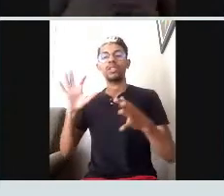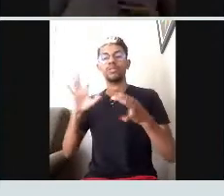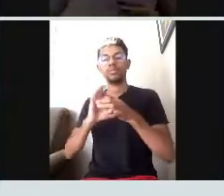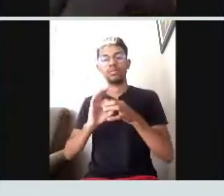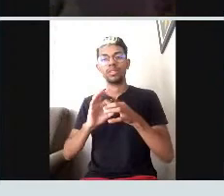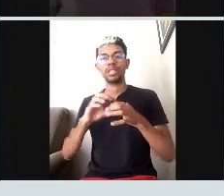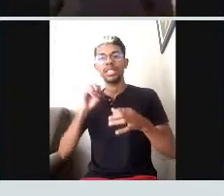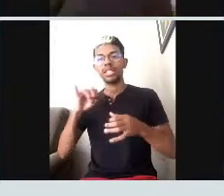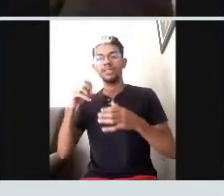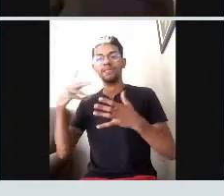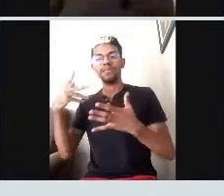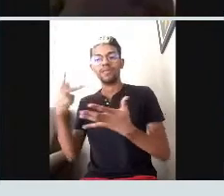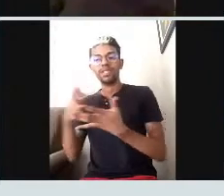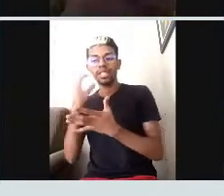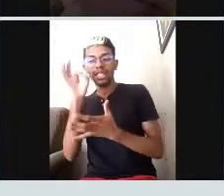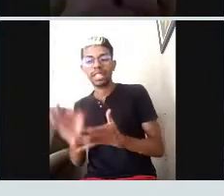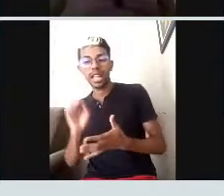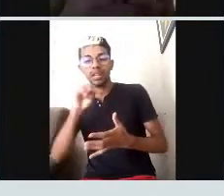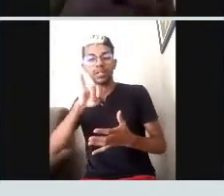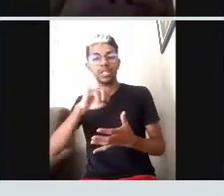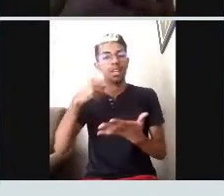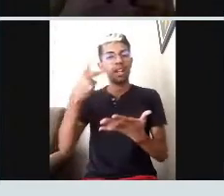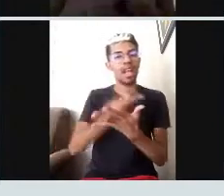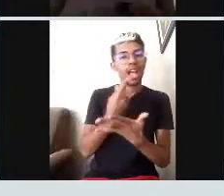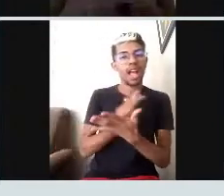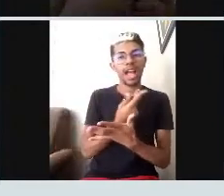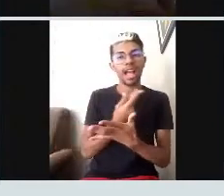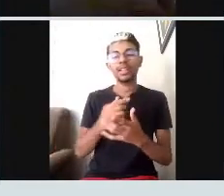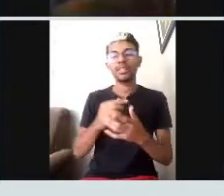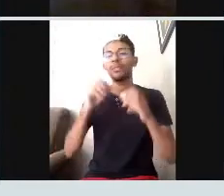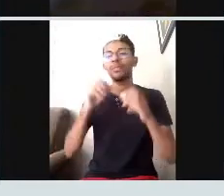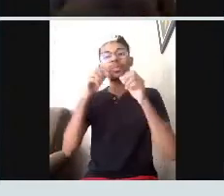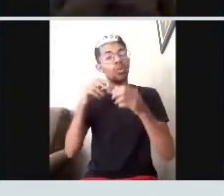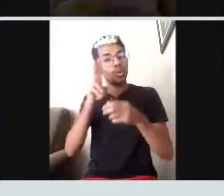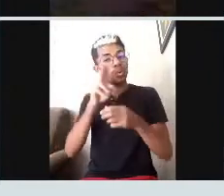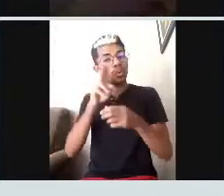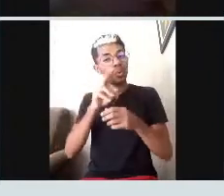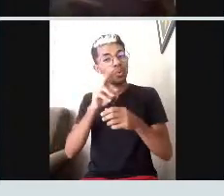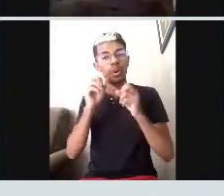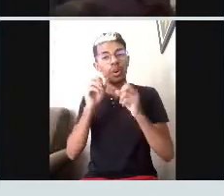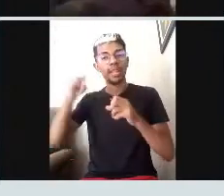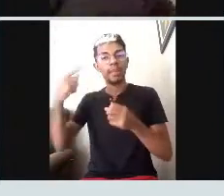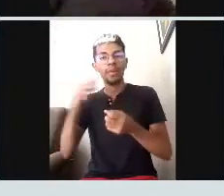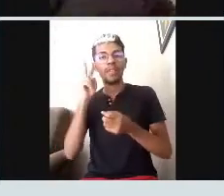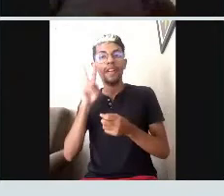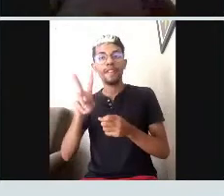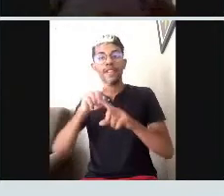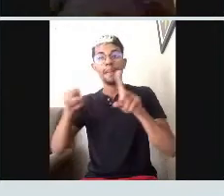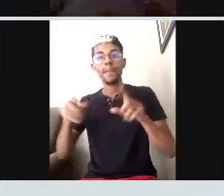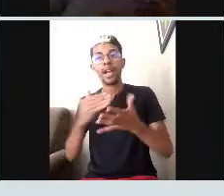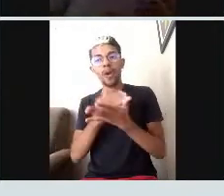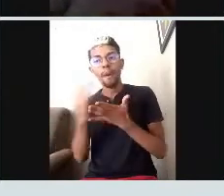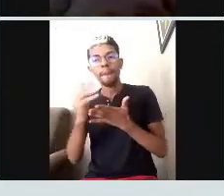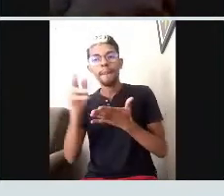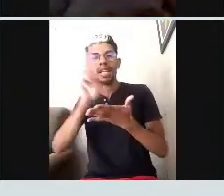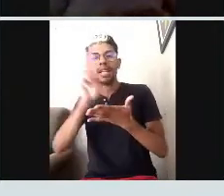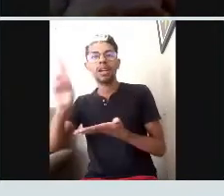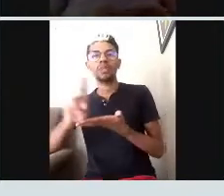vai colocar. Mas não esqueçam de usar, por favor. Vão começando agora. Começa um